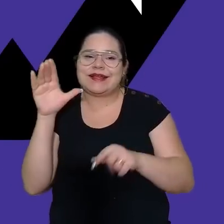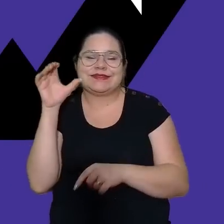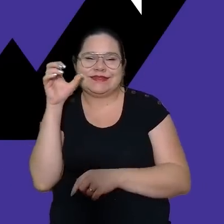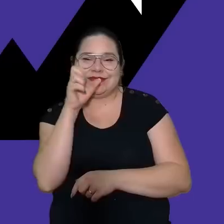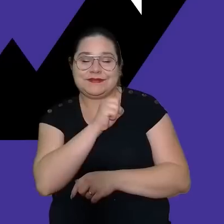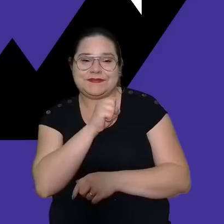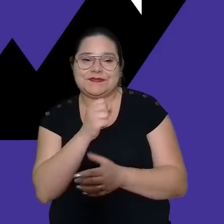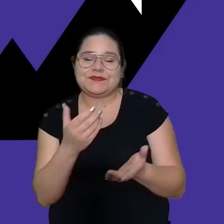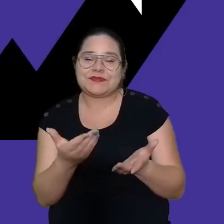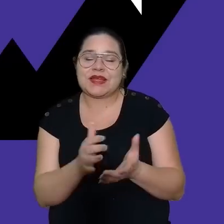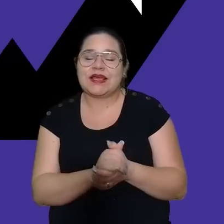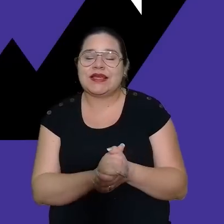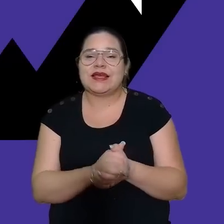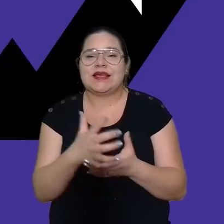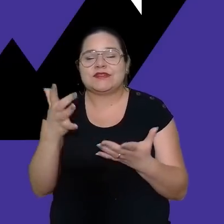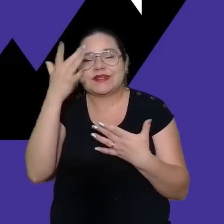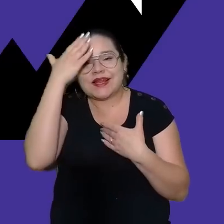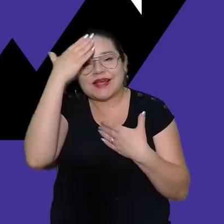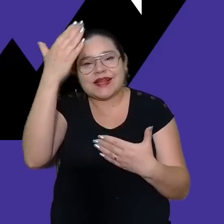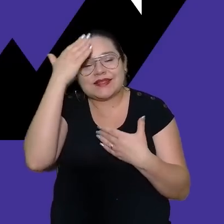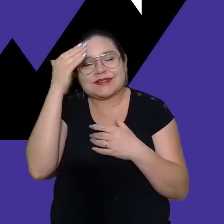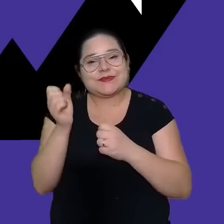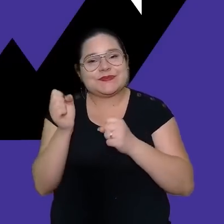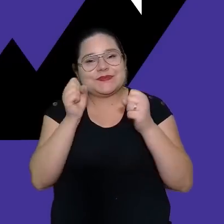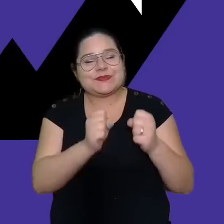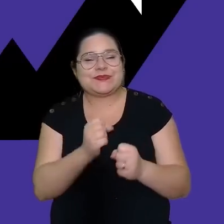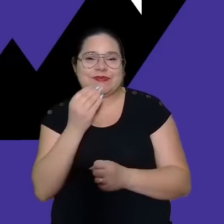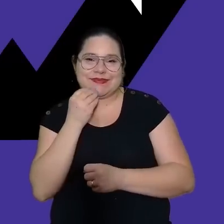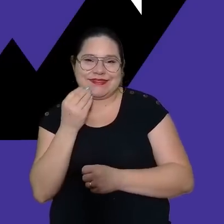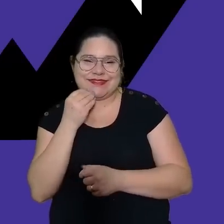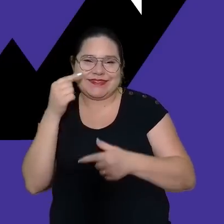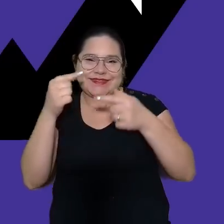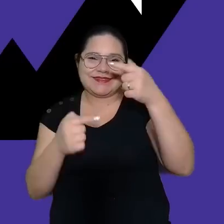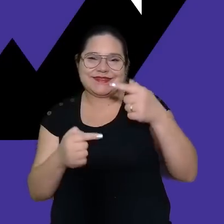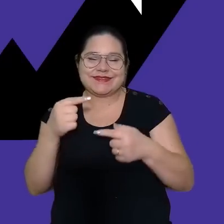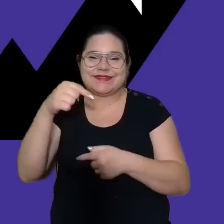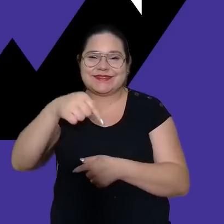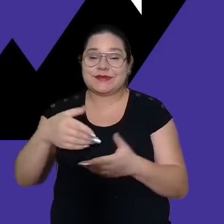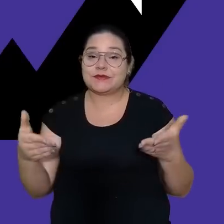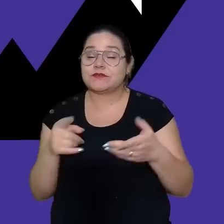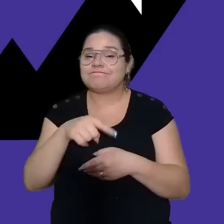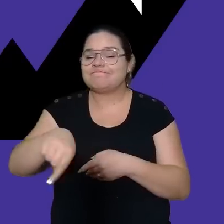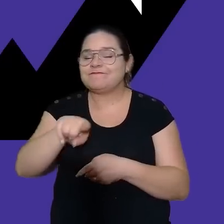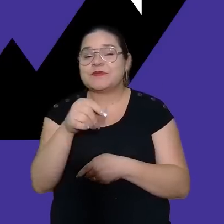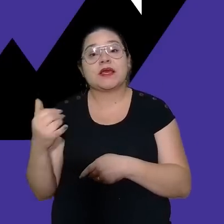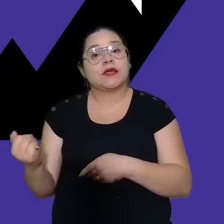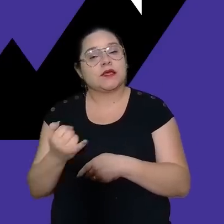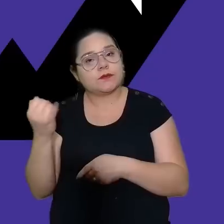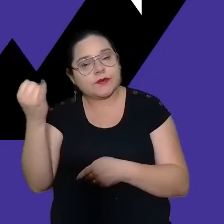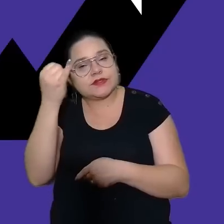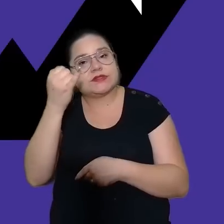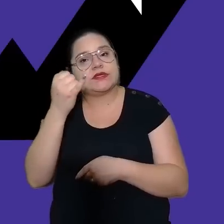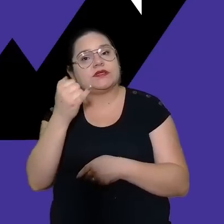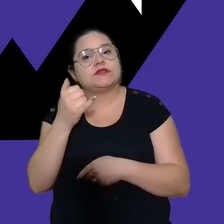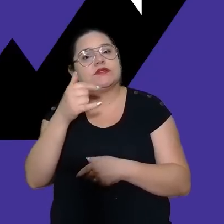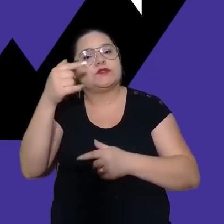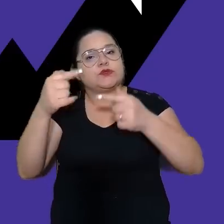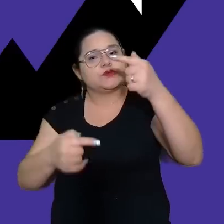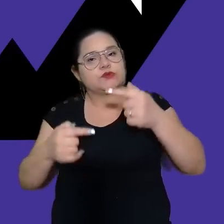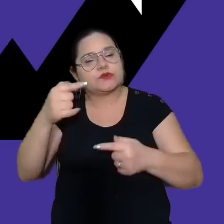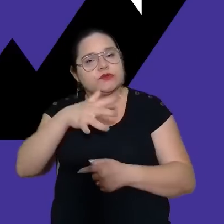Bom, eu quero agradecer a possibilidade de participar desse debate. É importante que o setor se pronuncie, né?